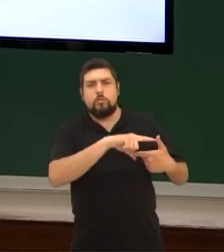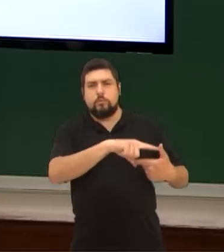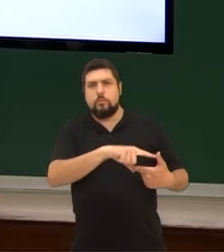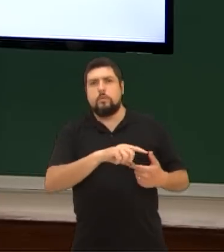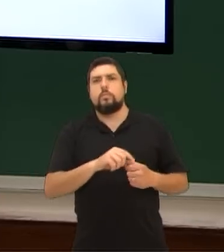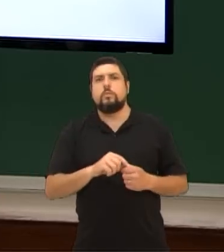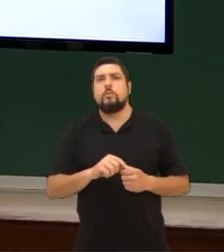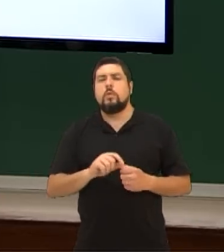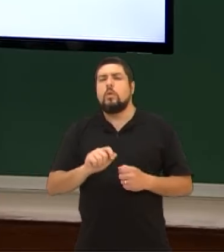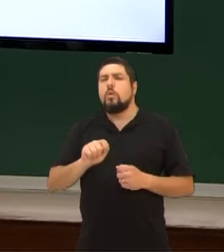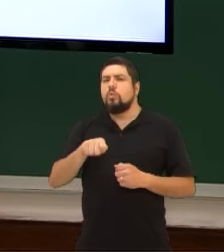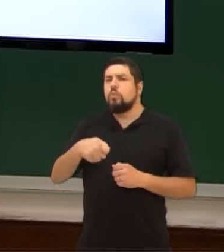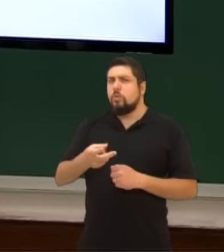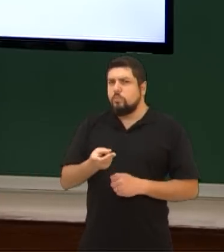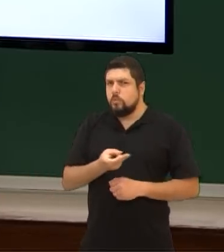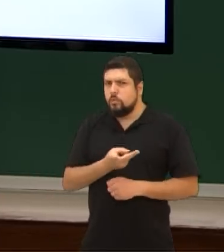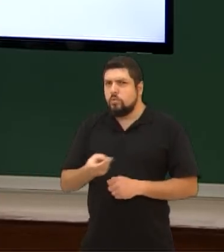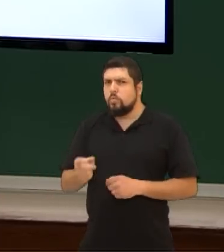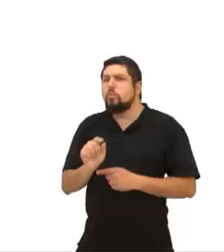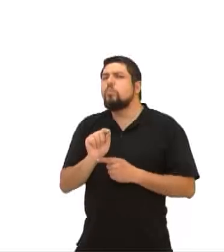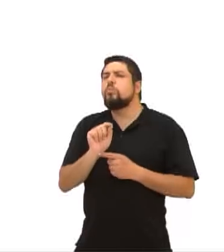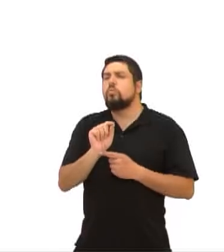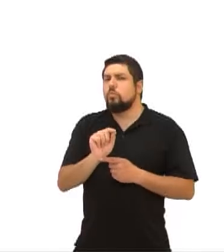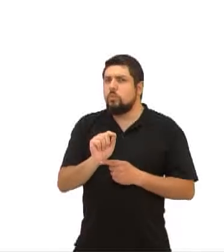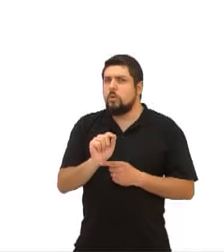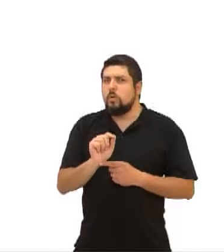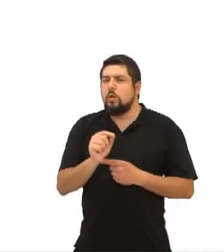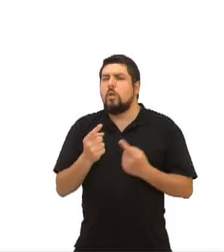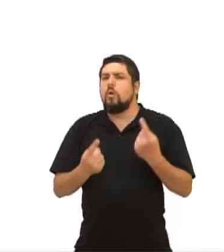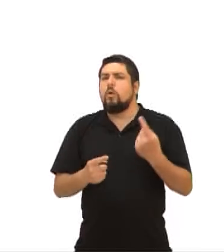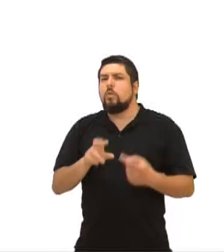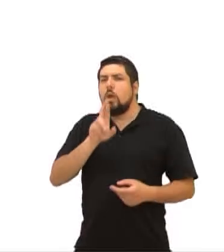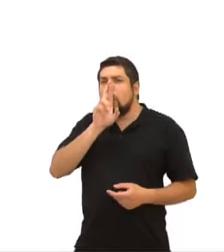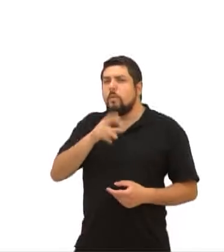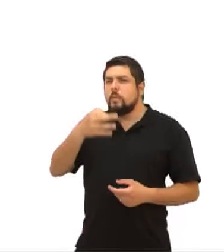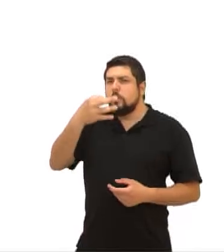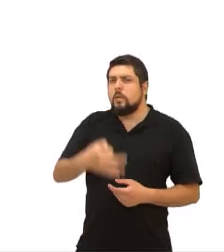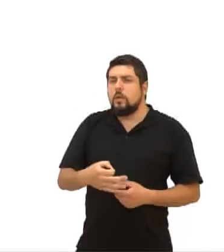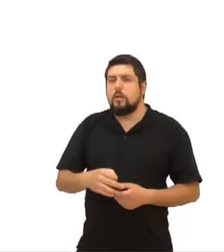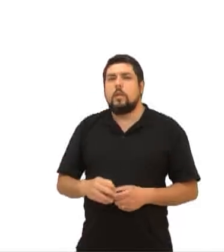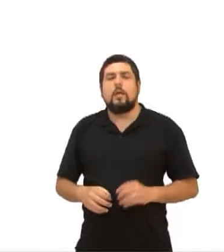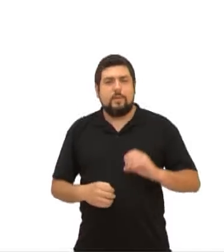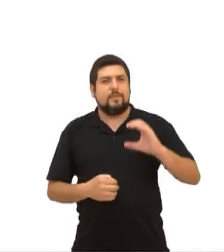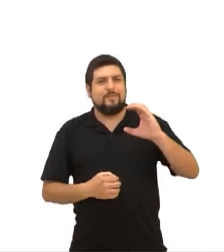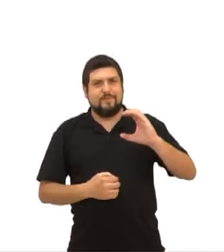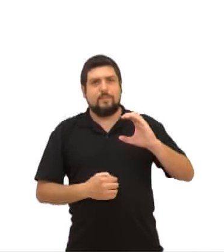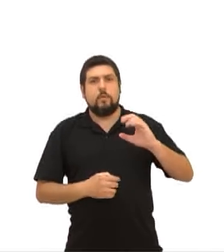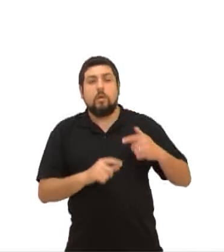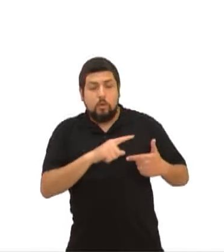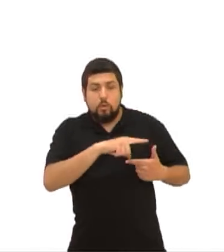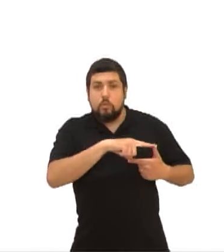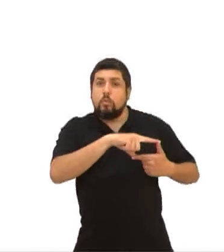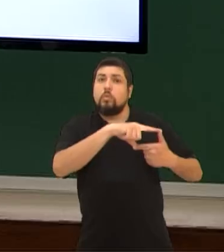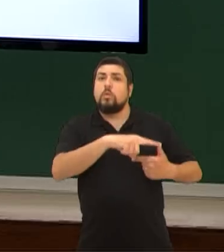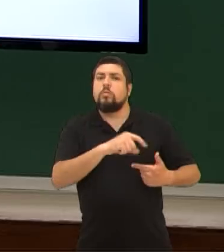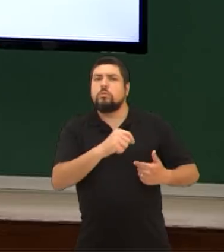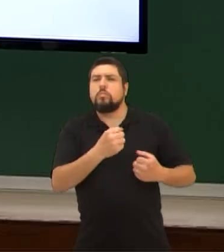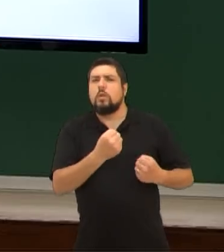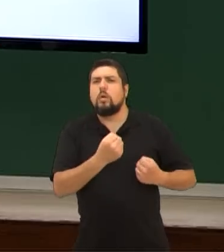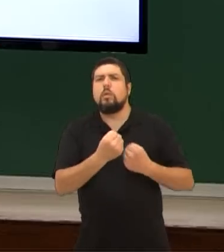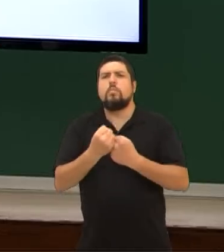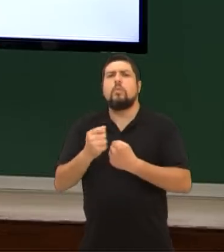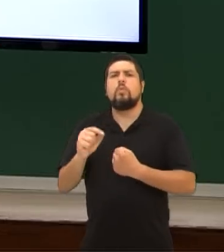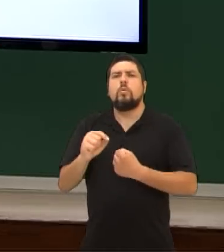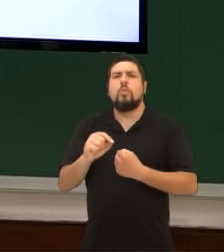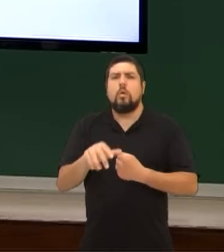partidos, podemos considerar que, qual a alternativa correta? Letra C, o Partido Conservador defendia uma